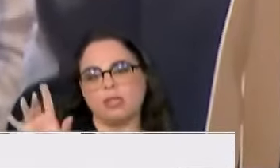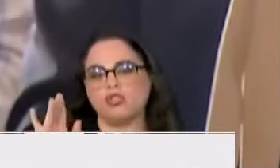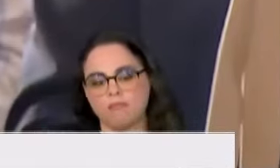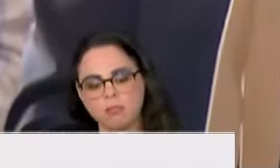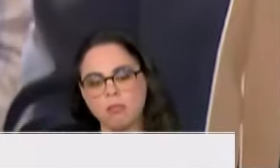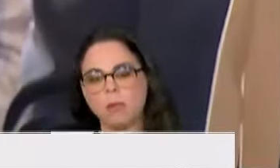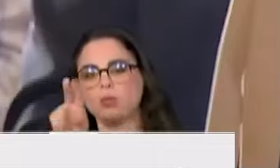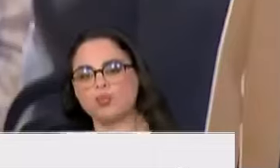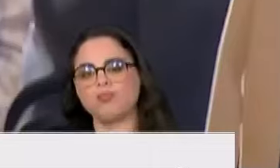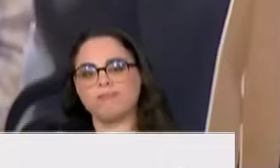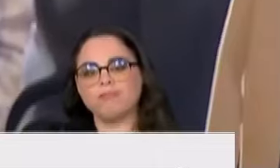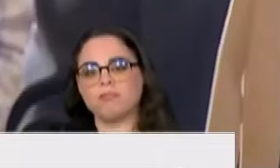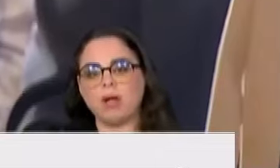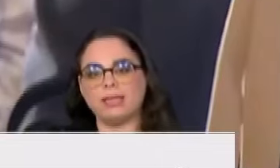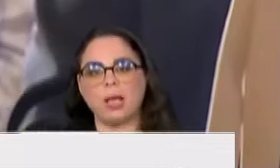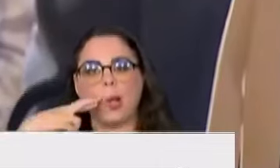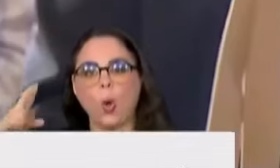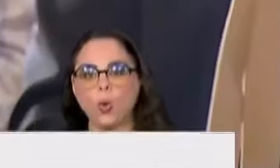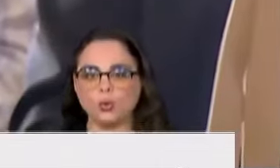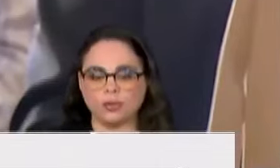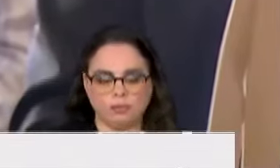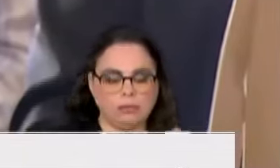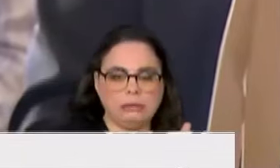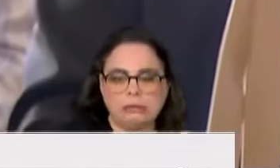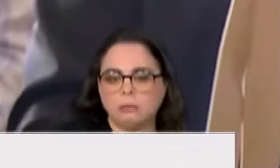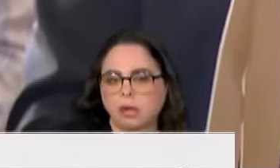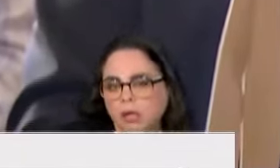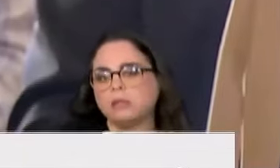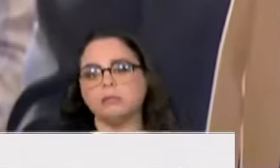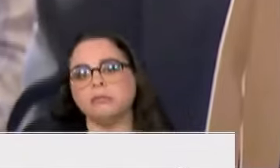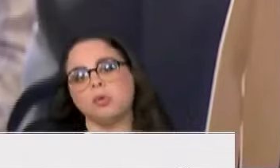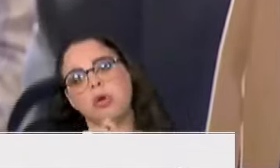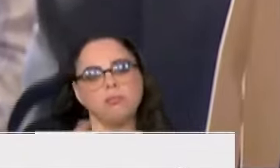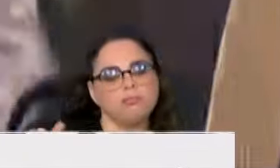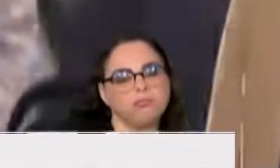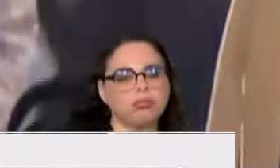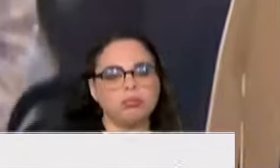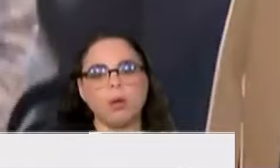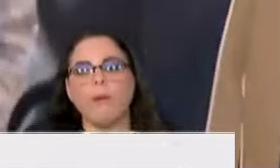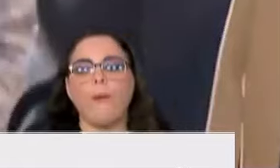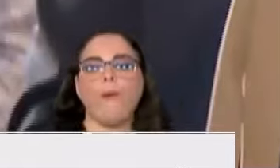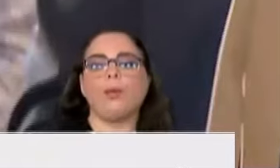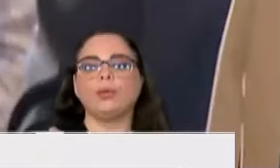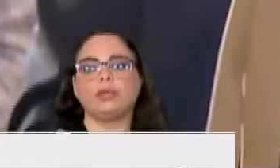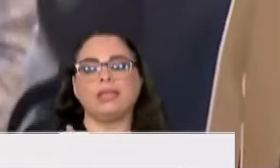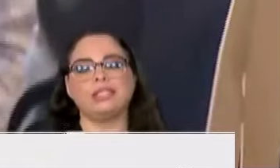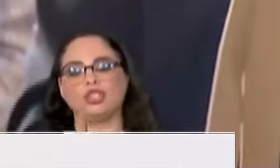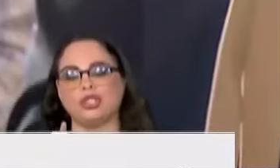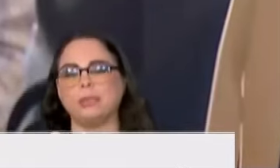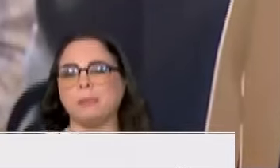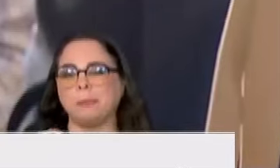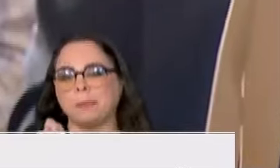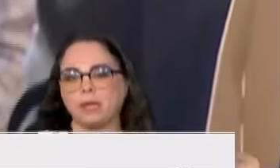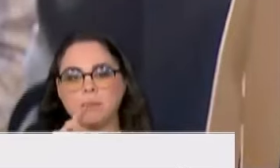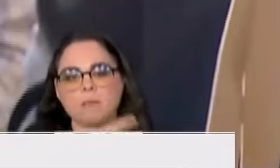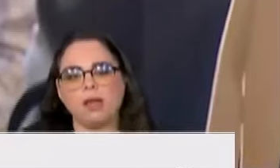da base russa na Síria ou também uma rota alternativa pelo Chipre? Isso chegou